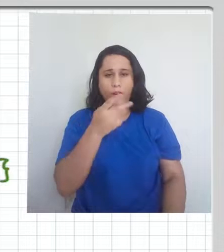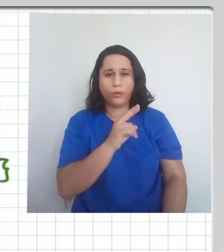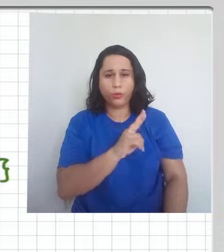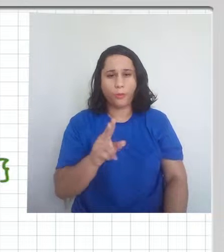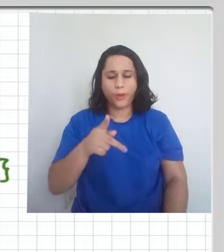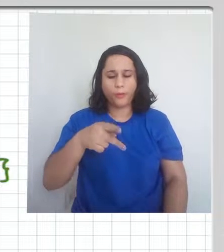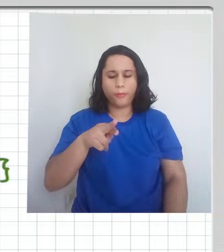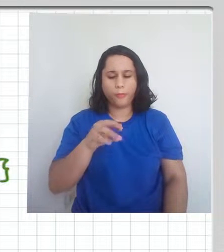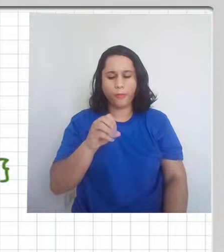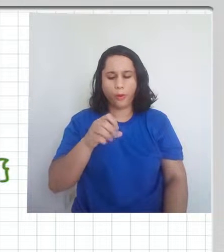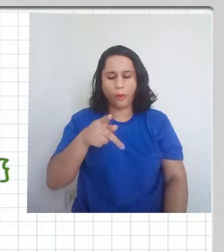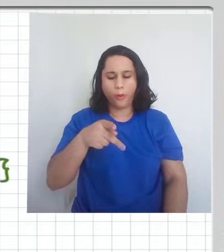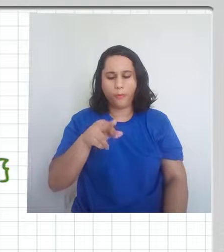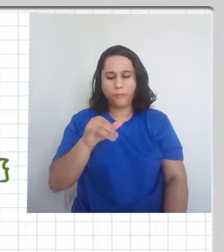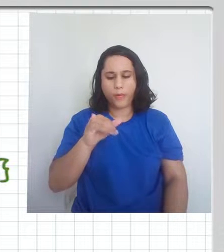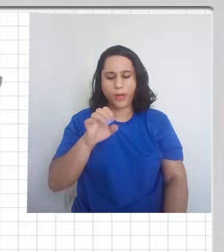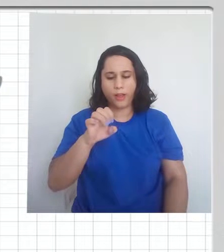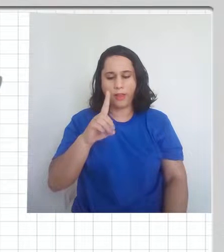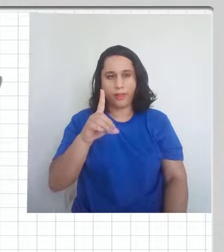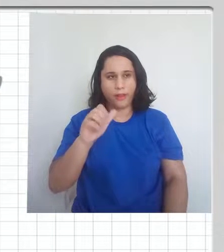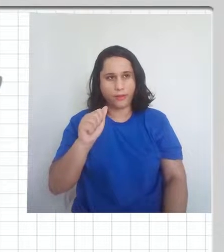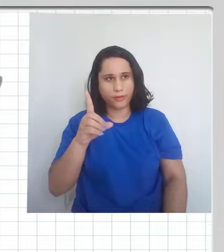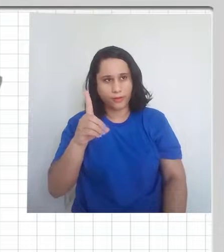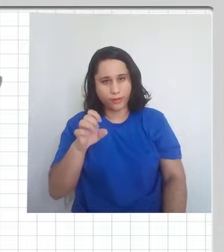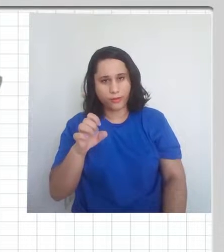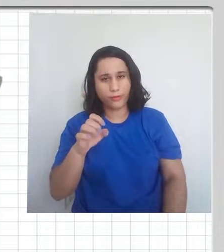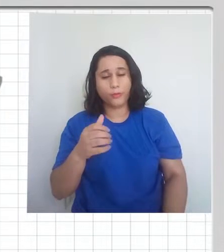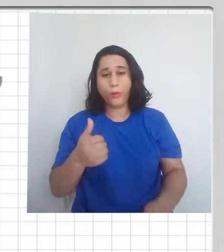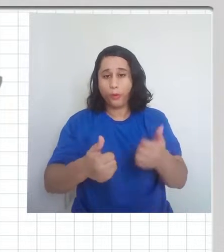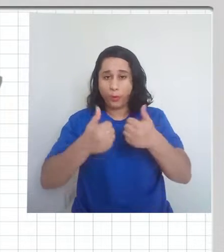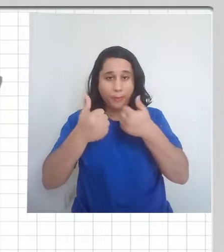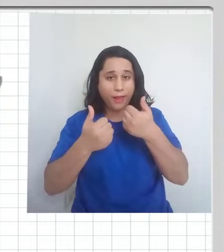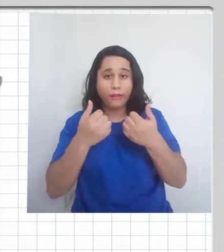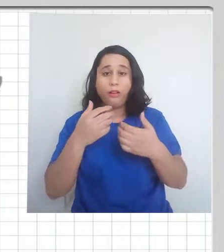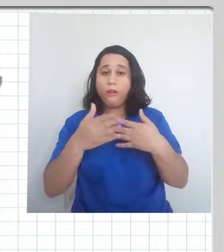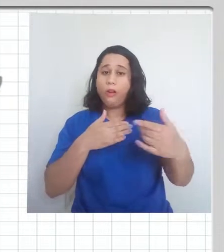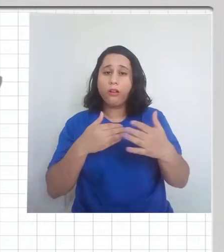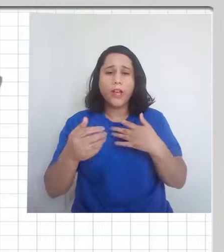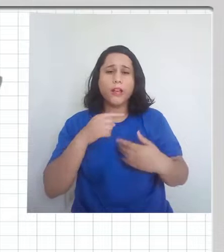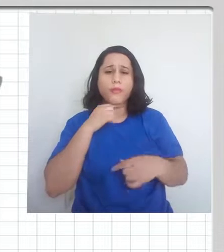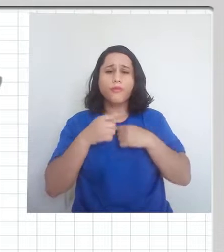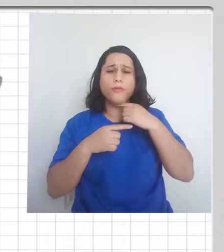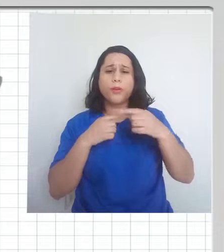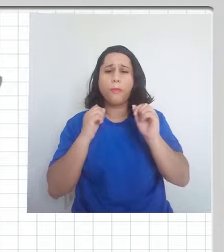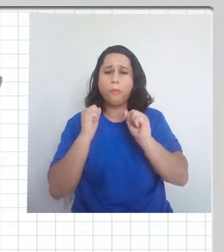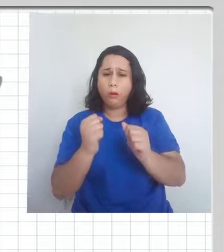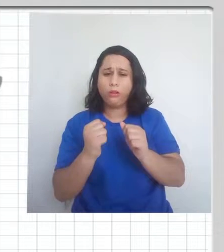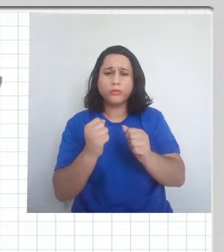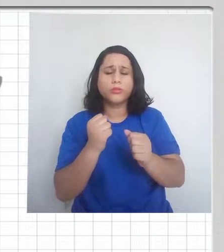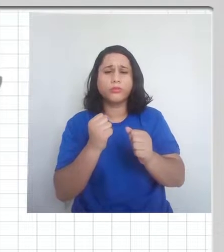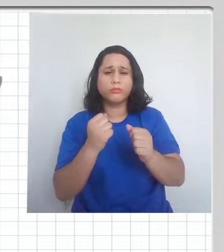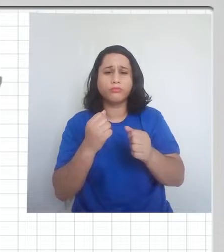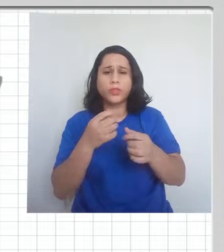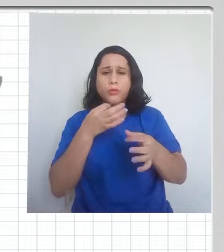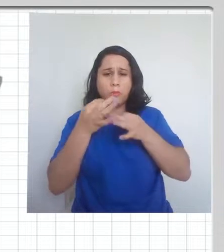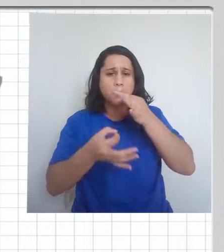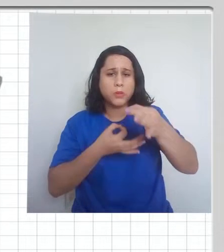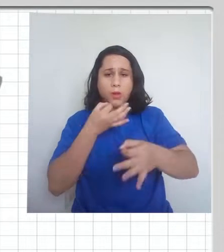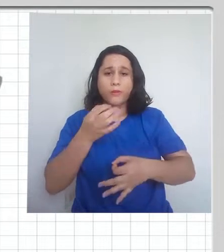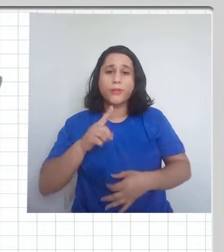propriedade ou compreensão. Tudo bem? Qualquer dúvida, você pode deixar aí no comentário que eu vou estar respondendo em breve, tá bom,